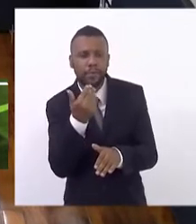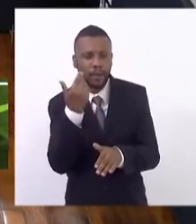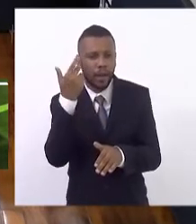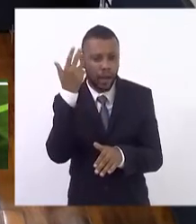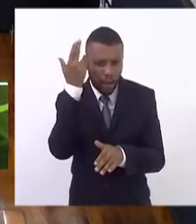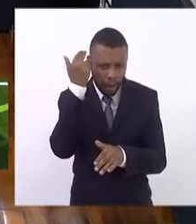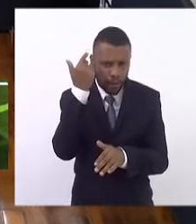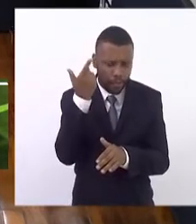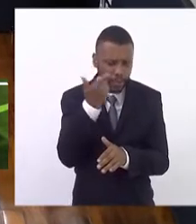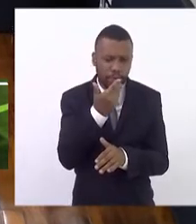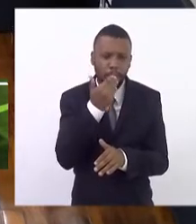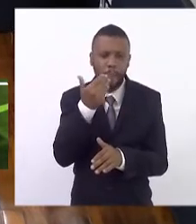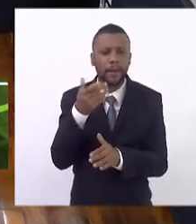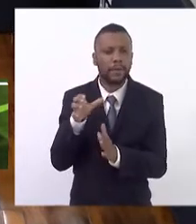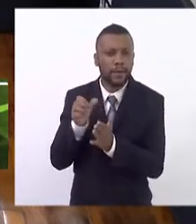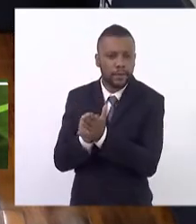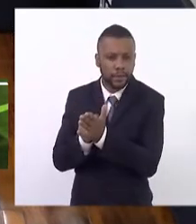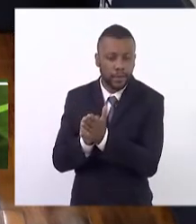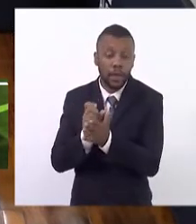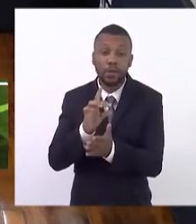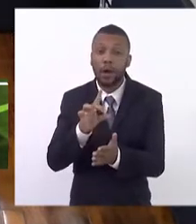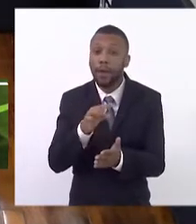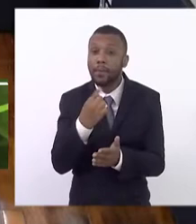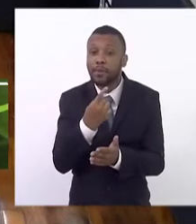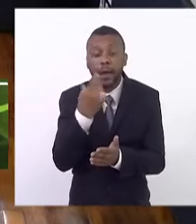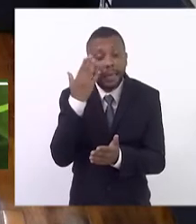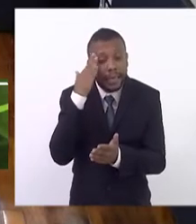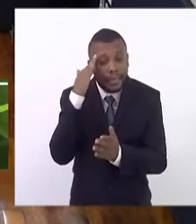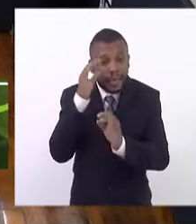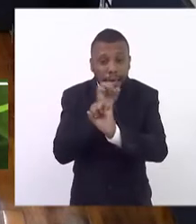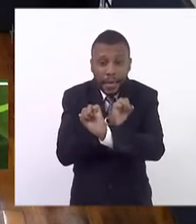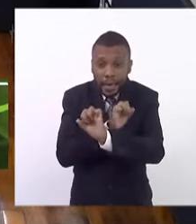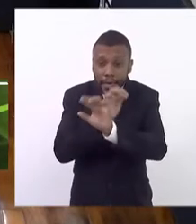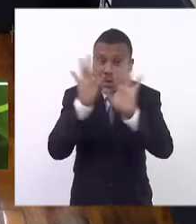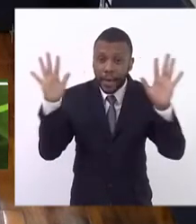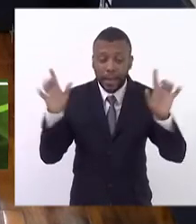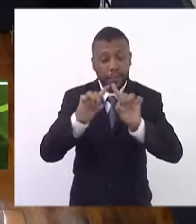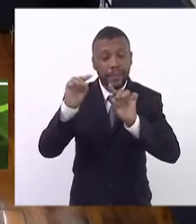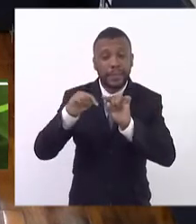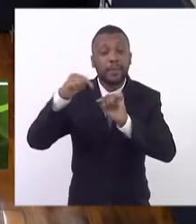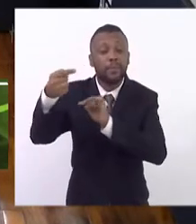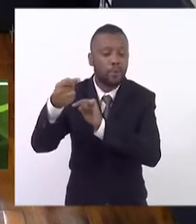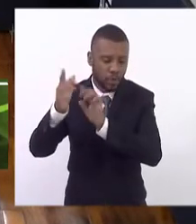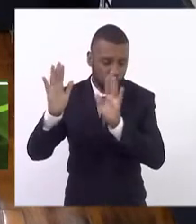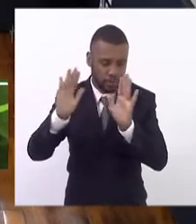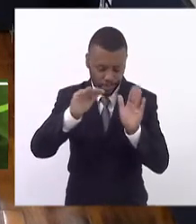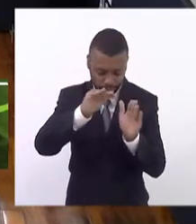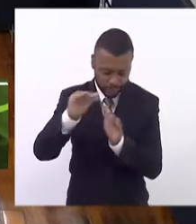Perfeito. Só para a gente entender o que vem depois. Perfeito. Então,